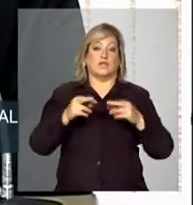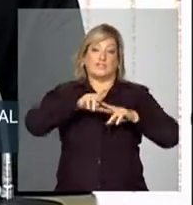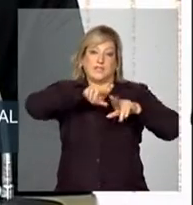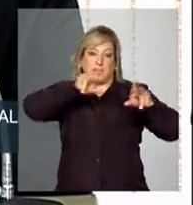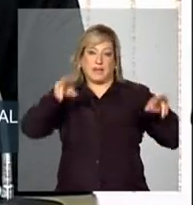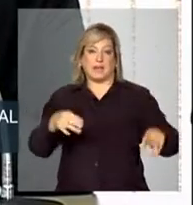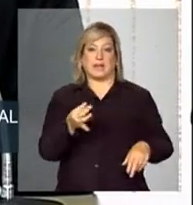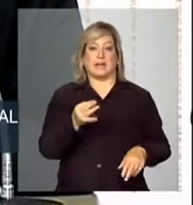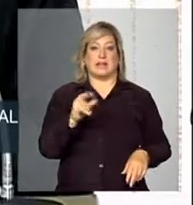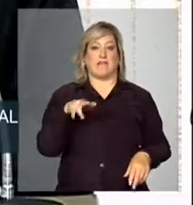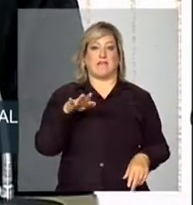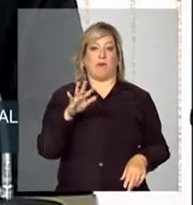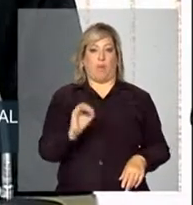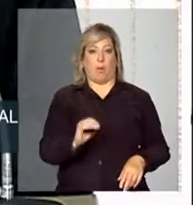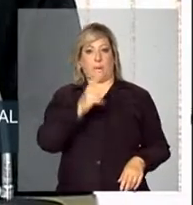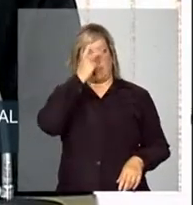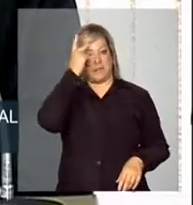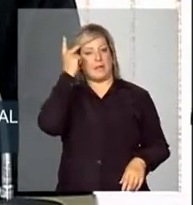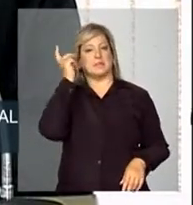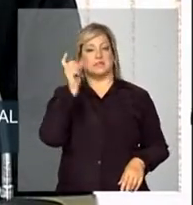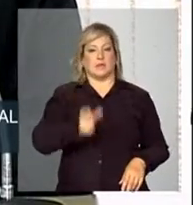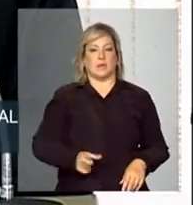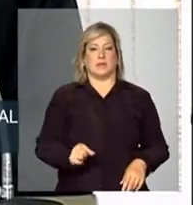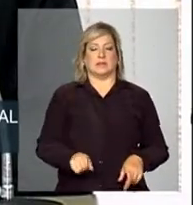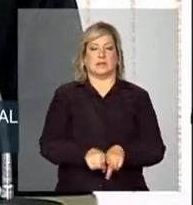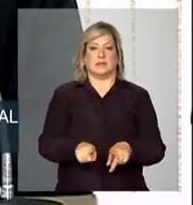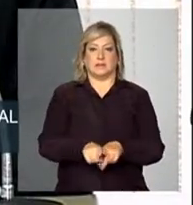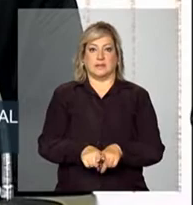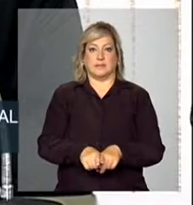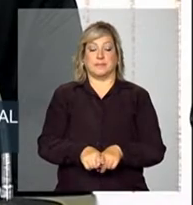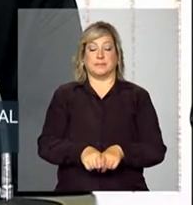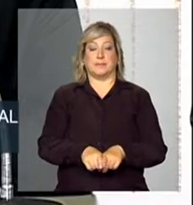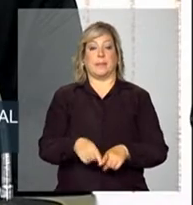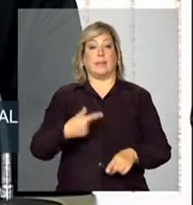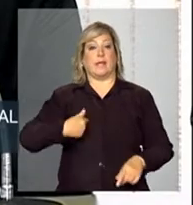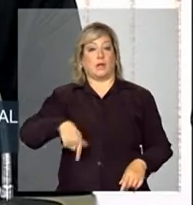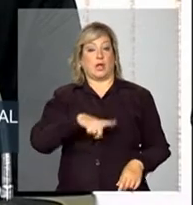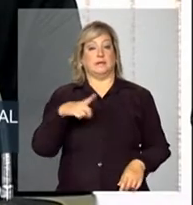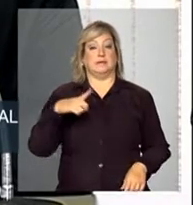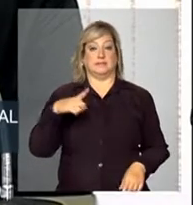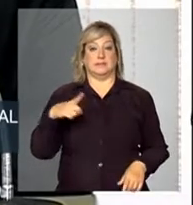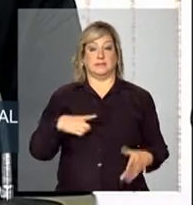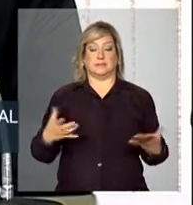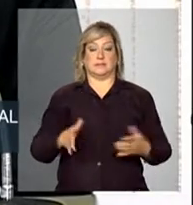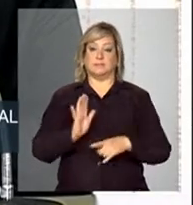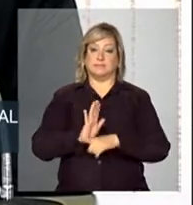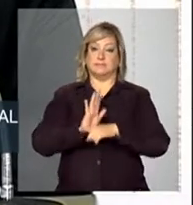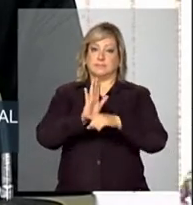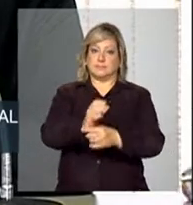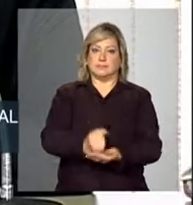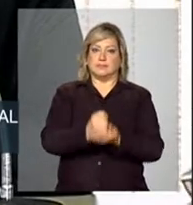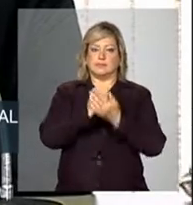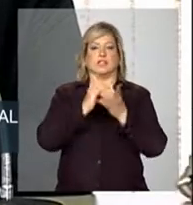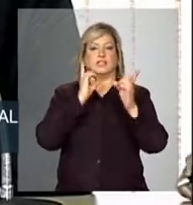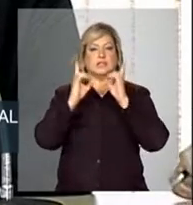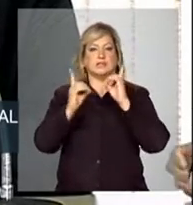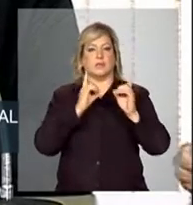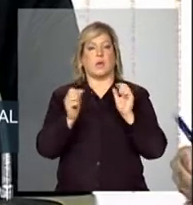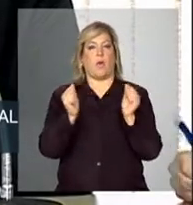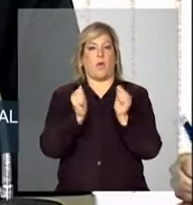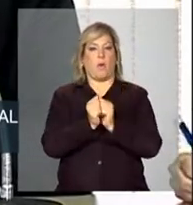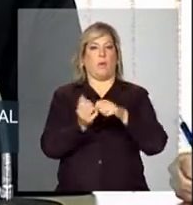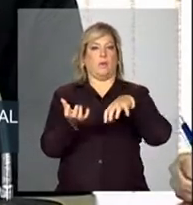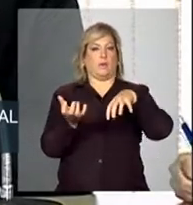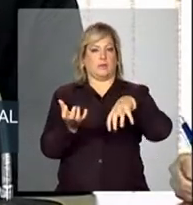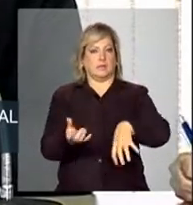esta razão com uma proposta muito bem vinda da comissão parlamentar de inquérito nós estamos apoiando e dialogando com